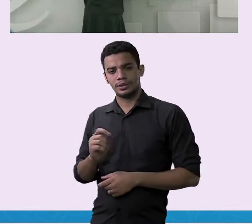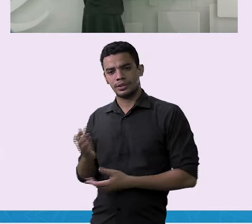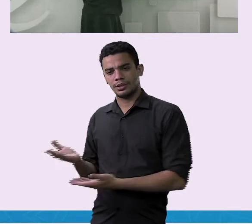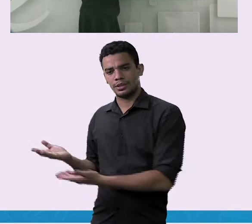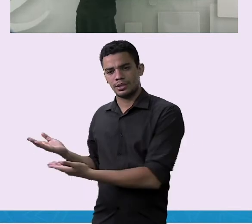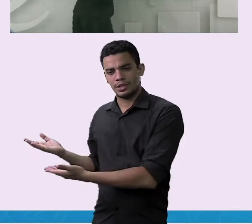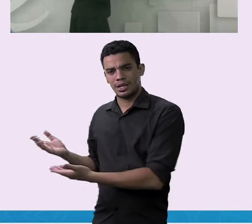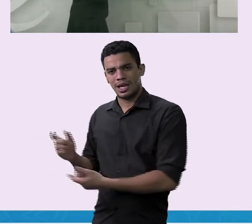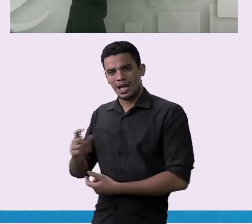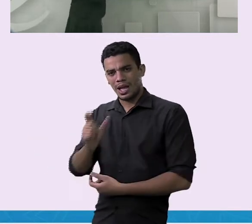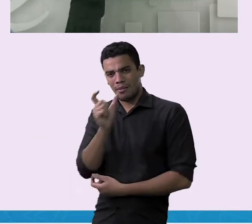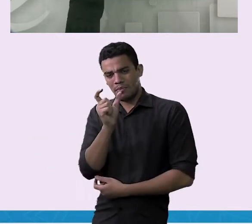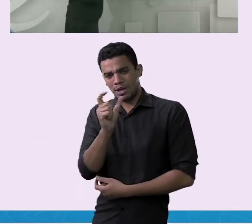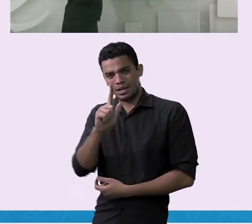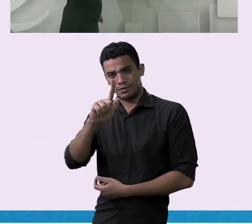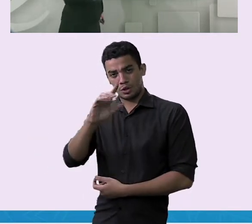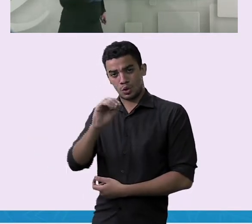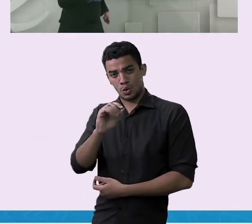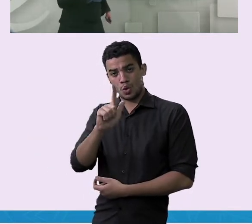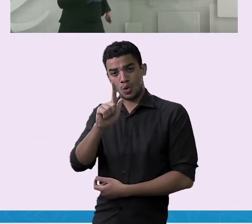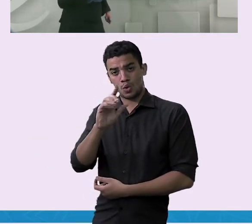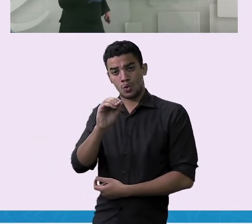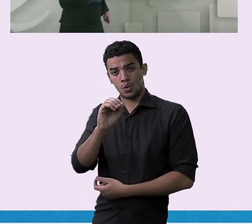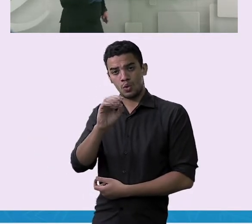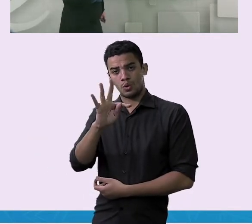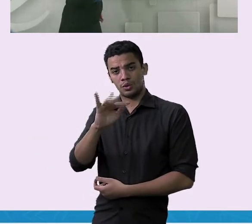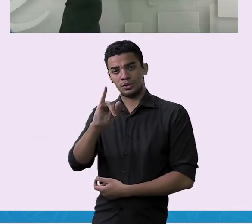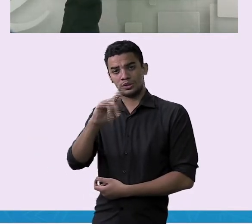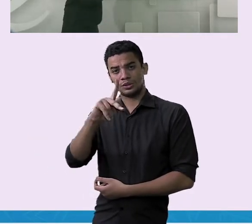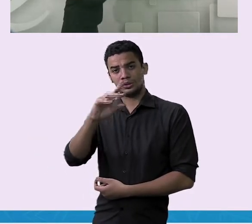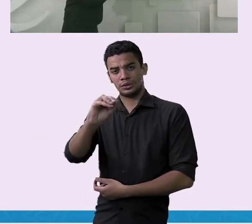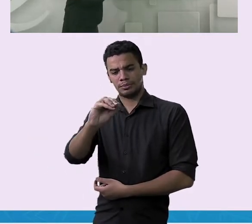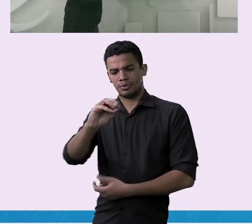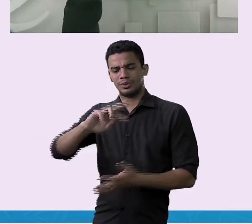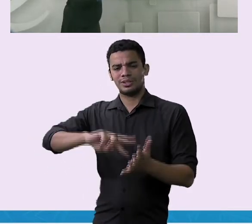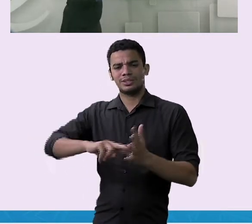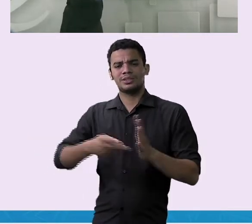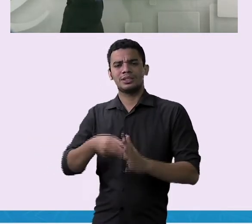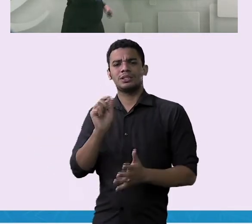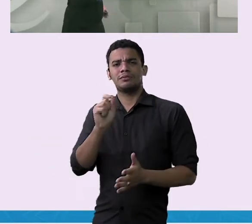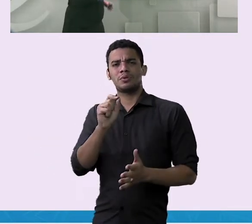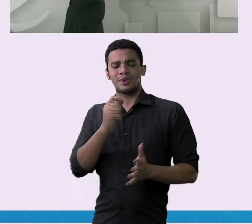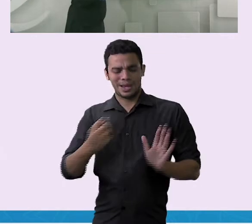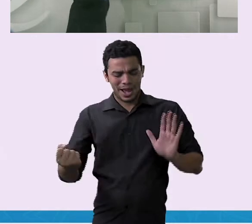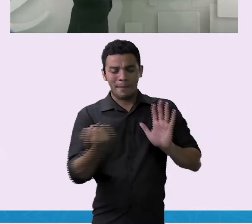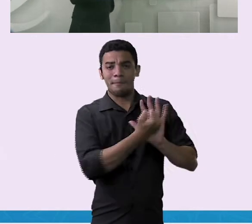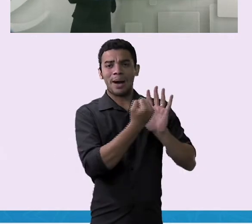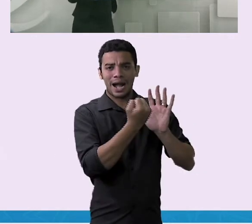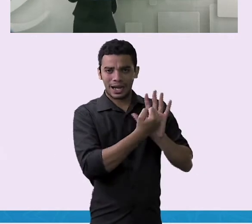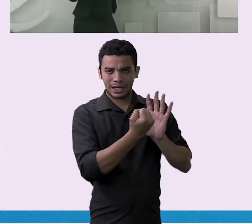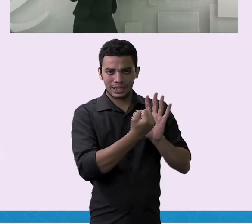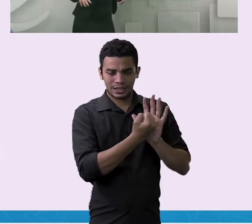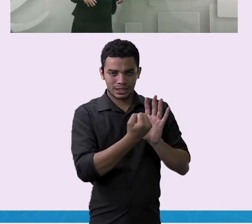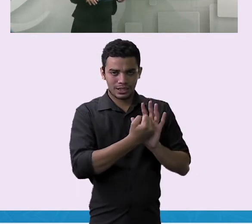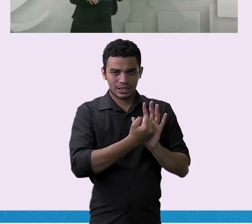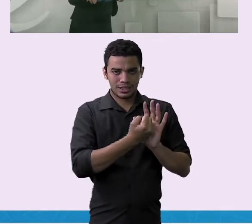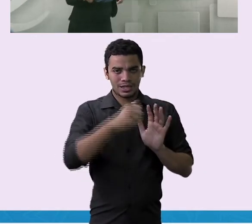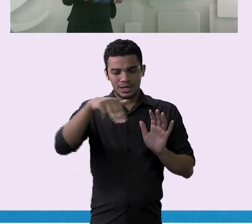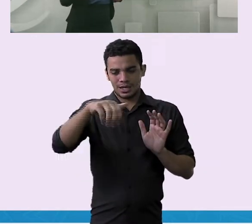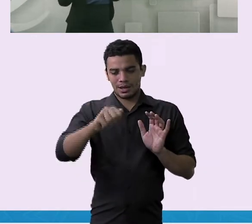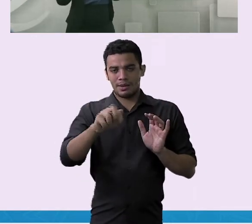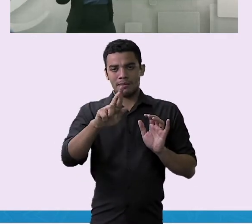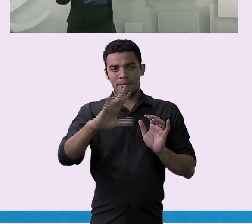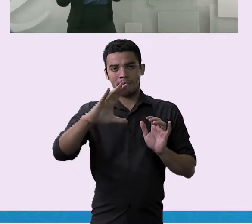empresa que faz esse sopão aí, né? Os anúncios de publicidade, de propaganda, sempre